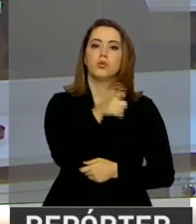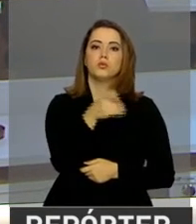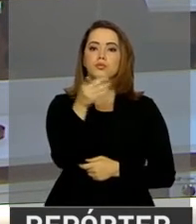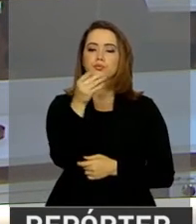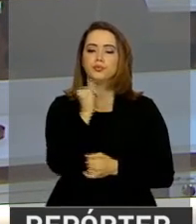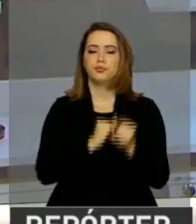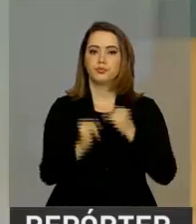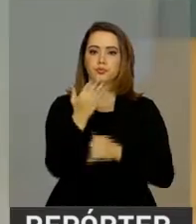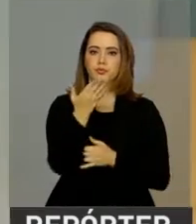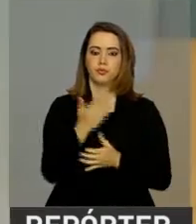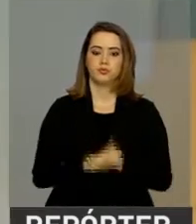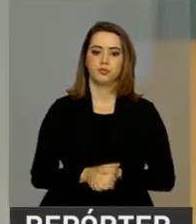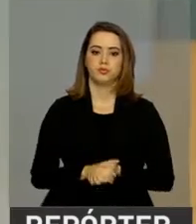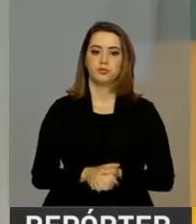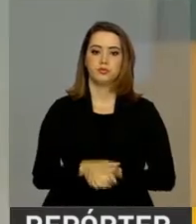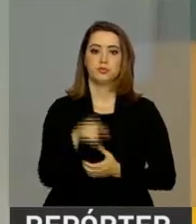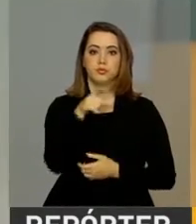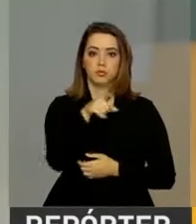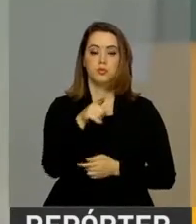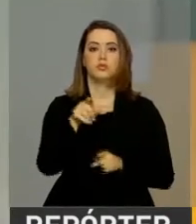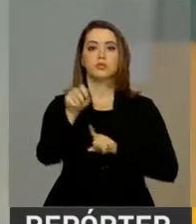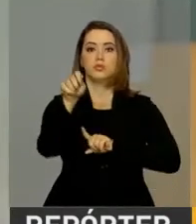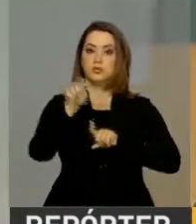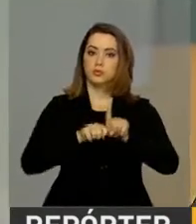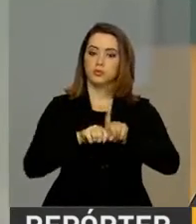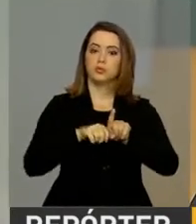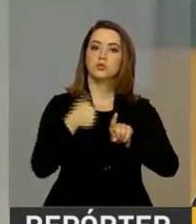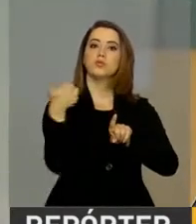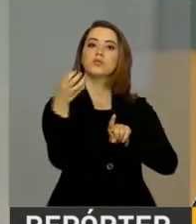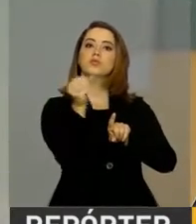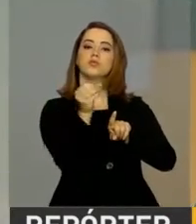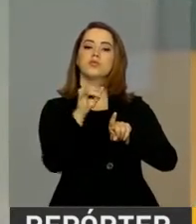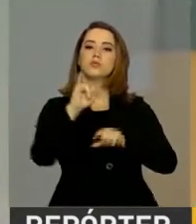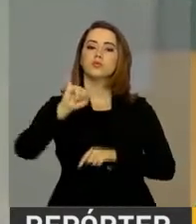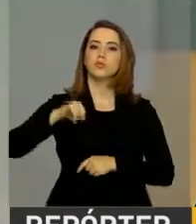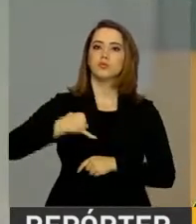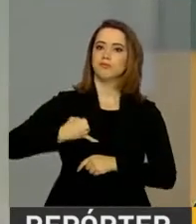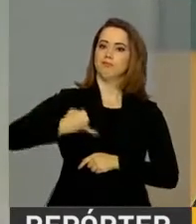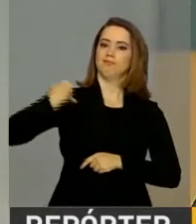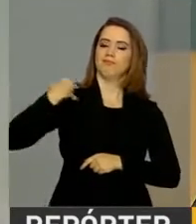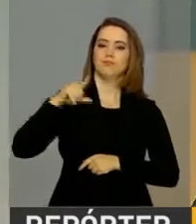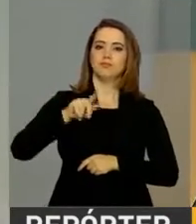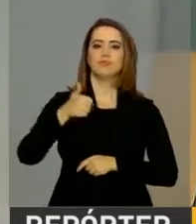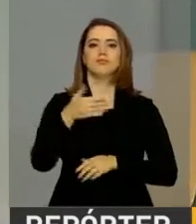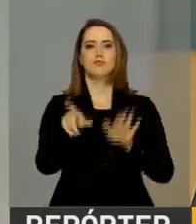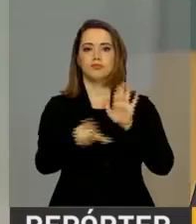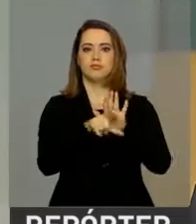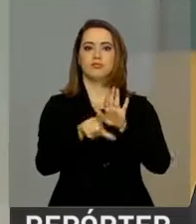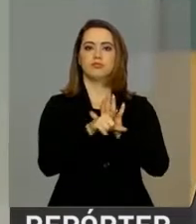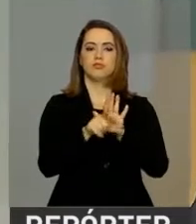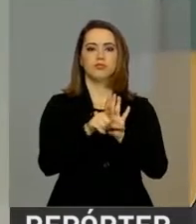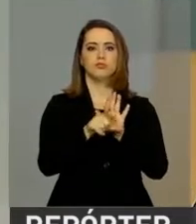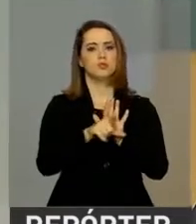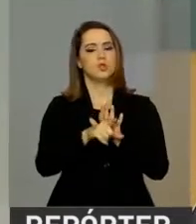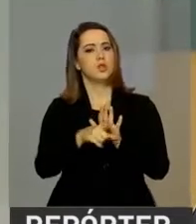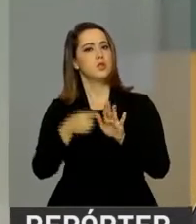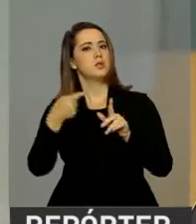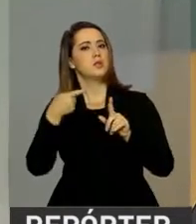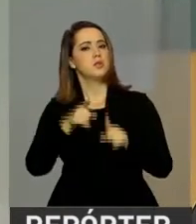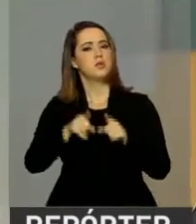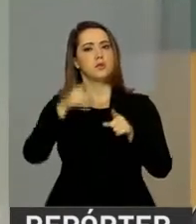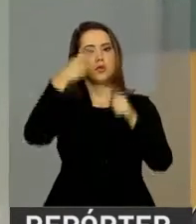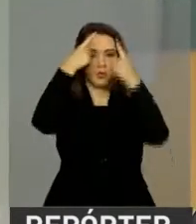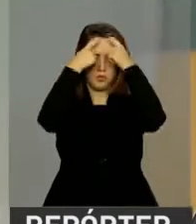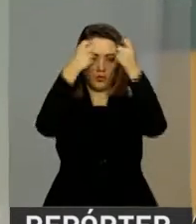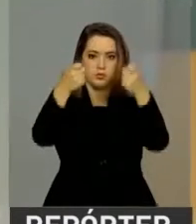informações. Neste mês, a Lei Maria da Penha completa 10 anos. Esse instrumento de combate à violência contra a mulher